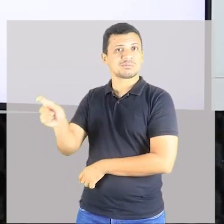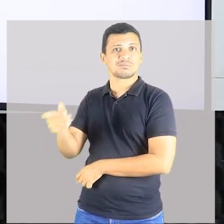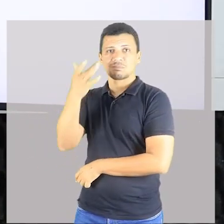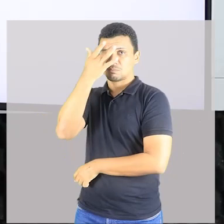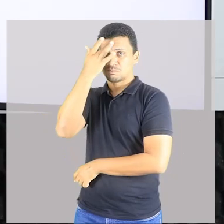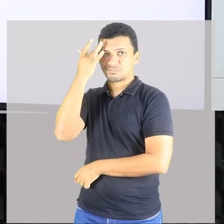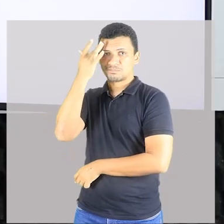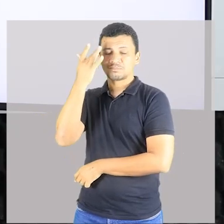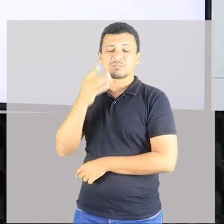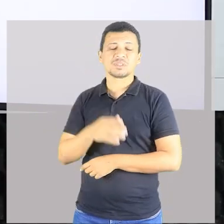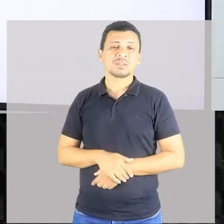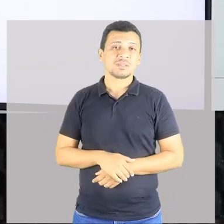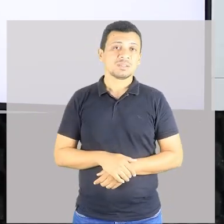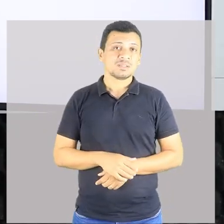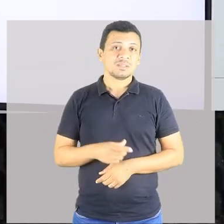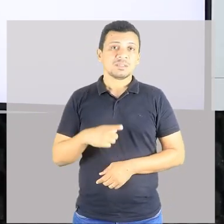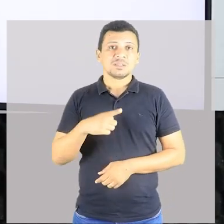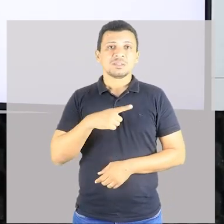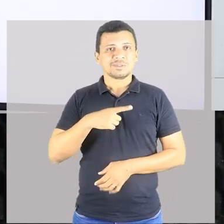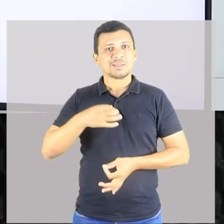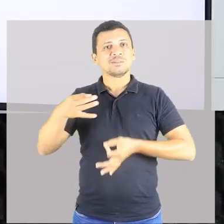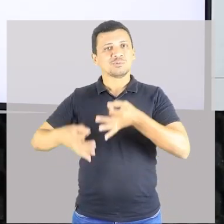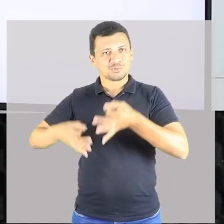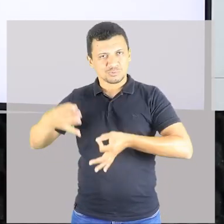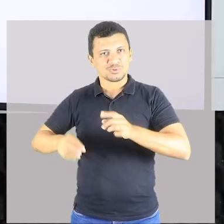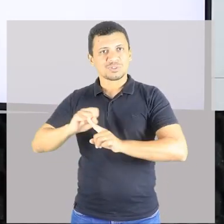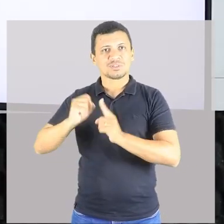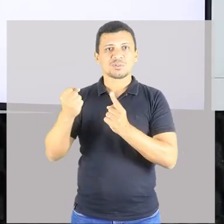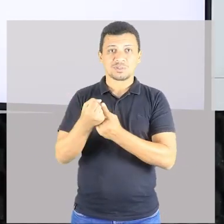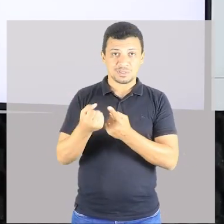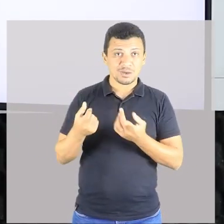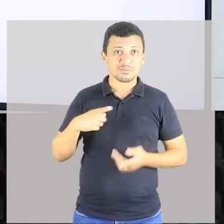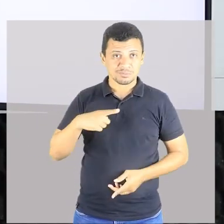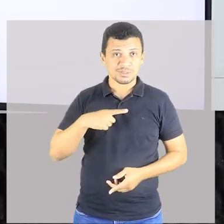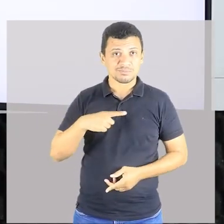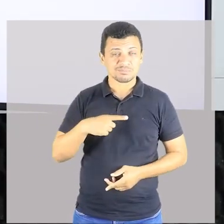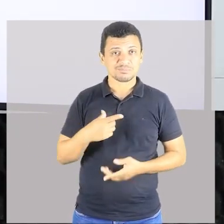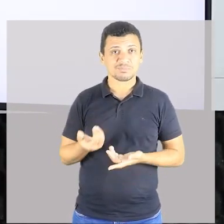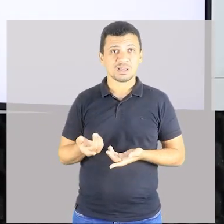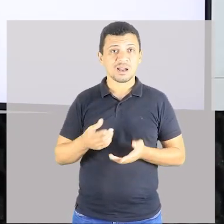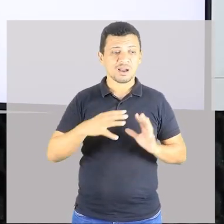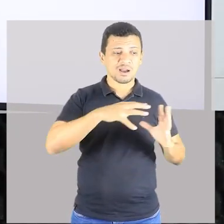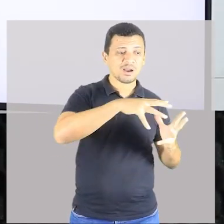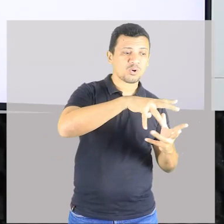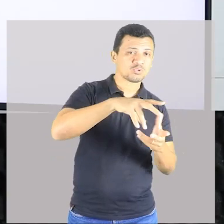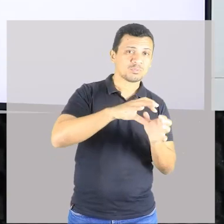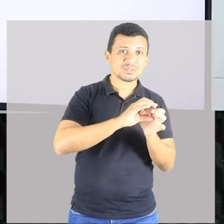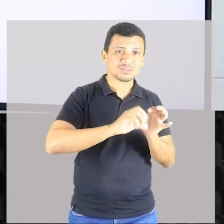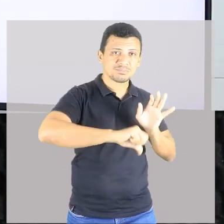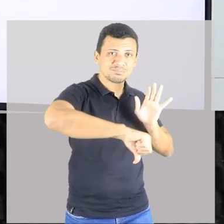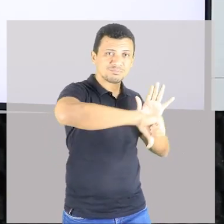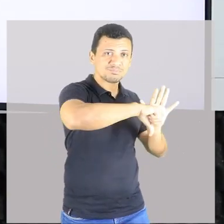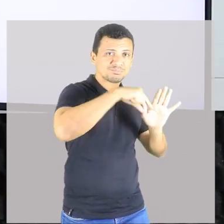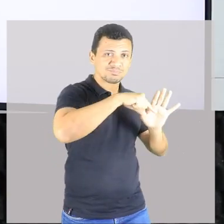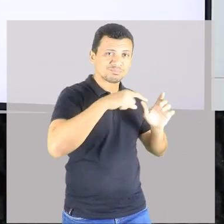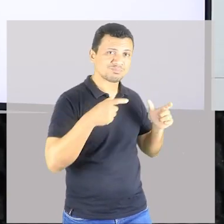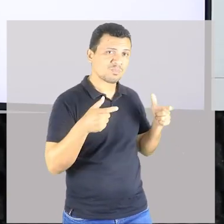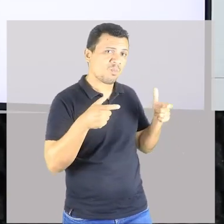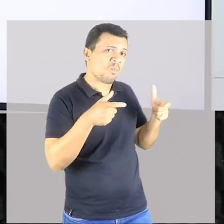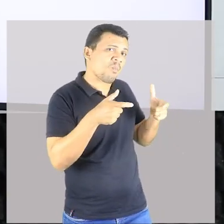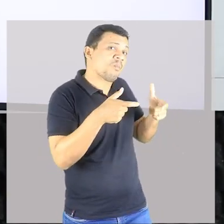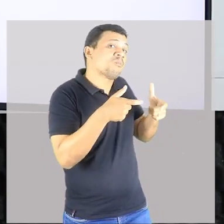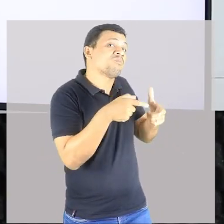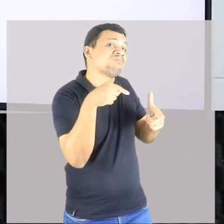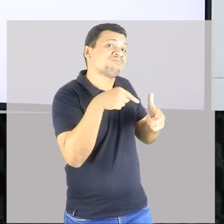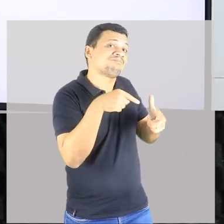Então se você tivesse maior justiça social, muito provavelmente essa globalização da ilegalidade ela seria diminuída, visto